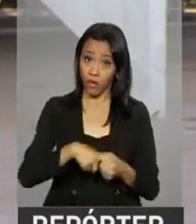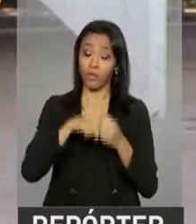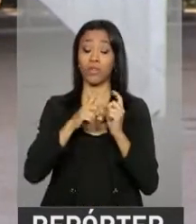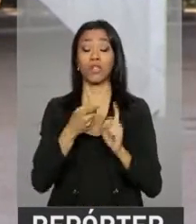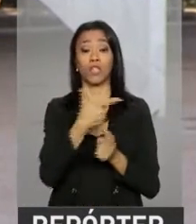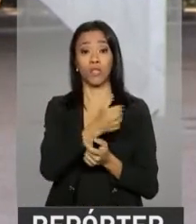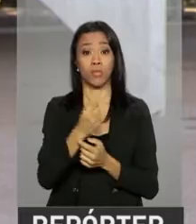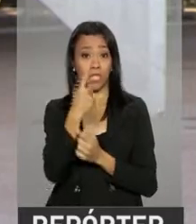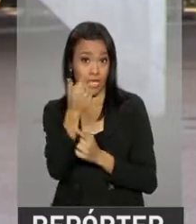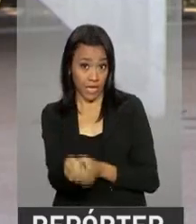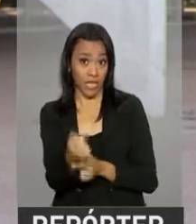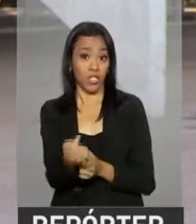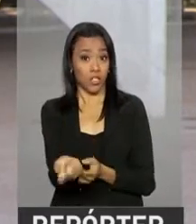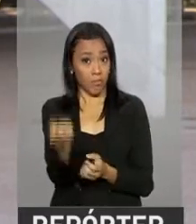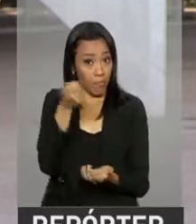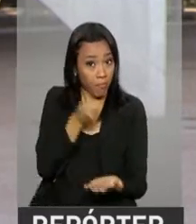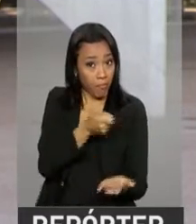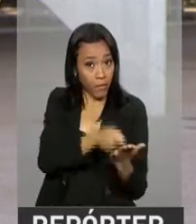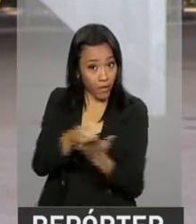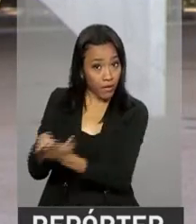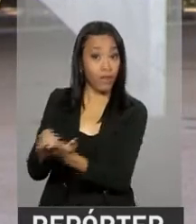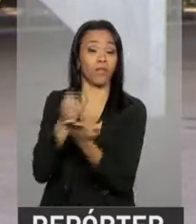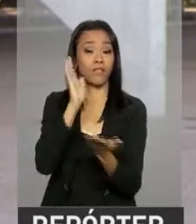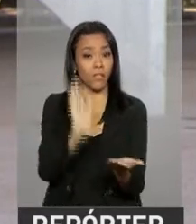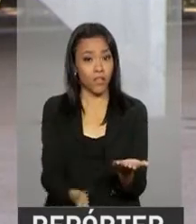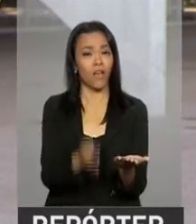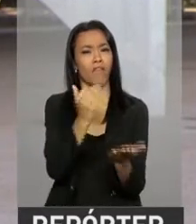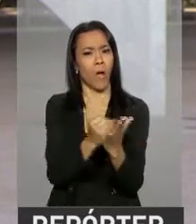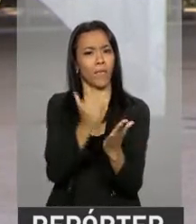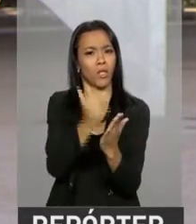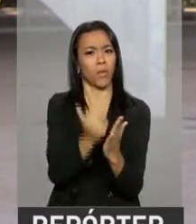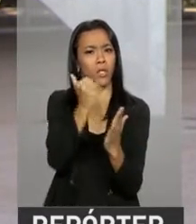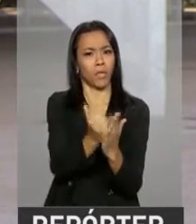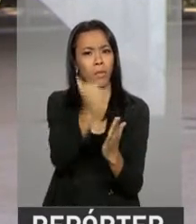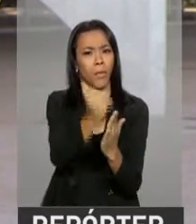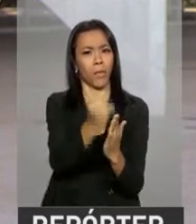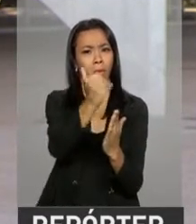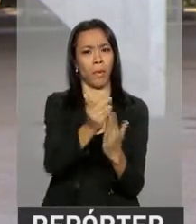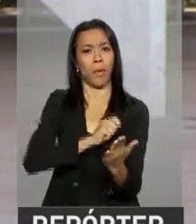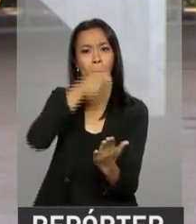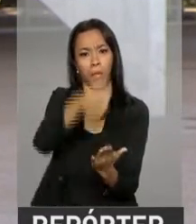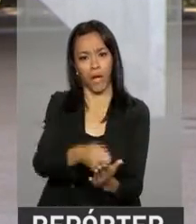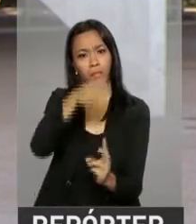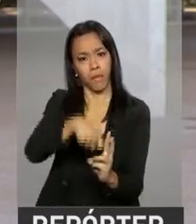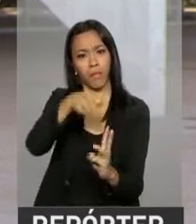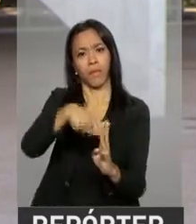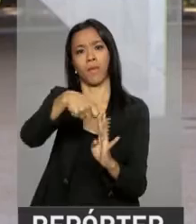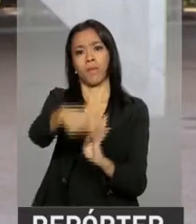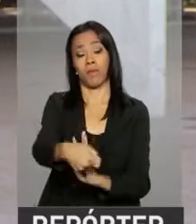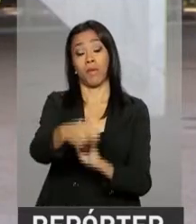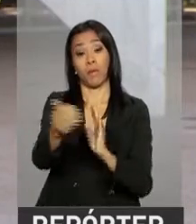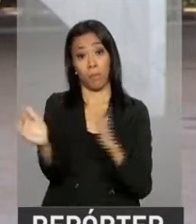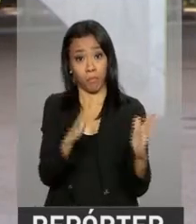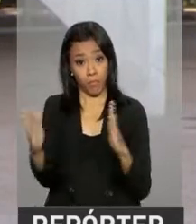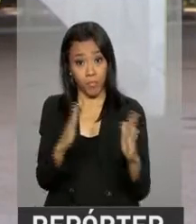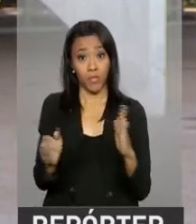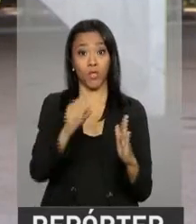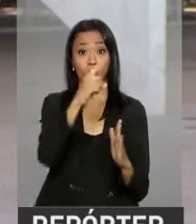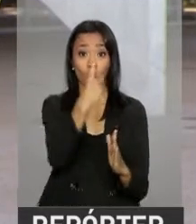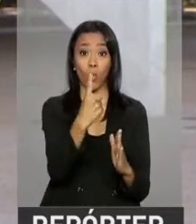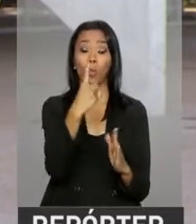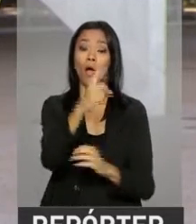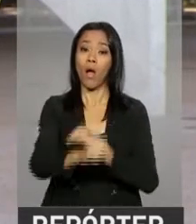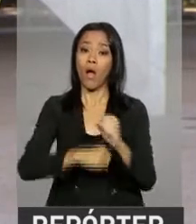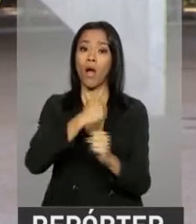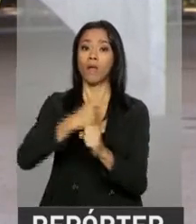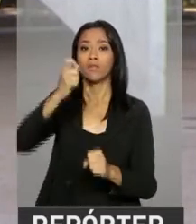pagamentos ainda com desconto, mas o valor a ser pago pelos estados vai aumentando gradativamente mês a mês pelo período de 1 ano e meio a partir